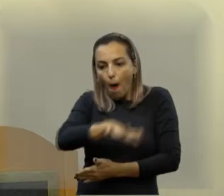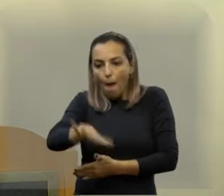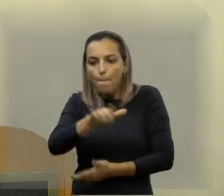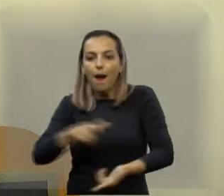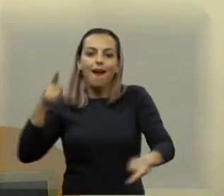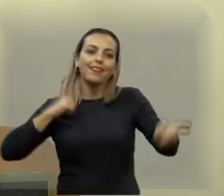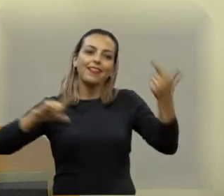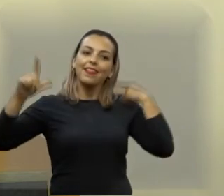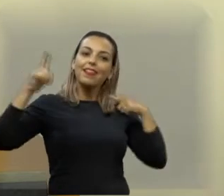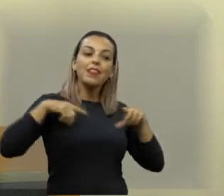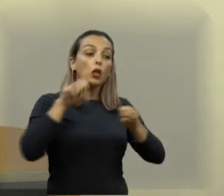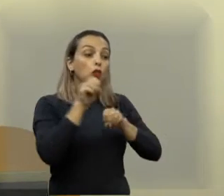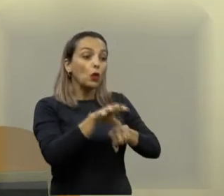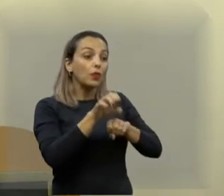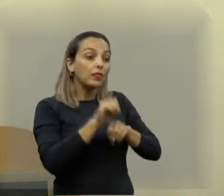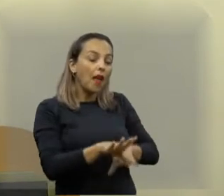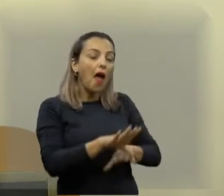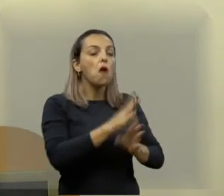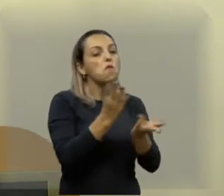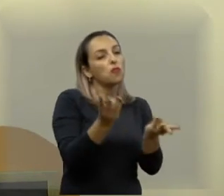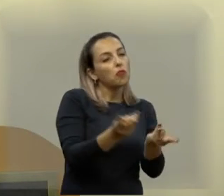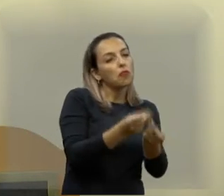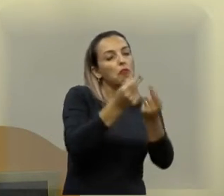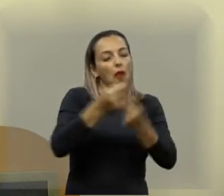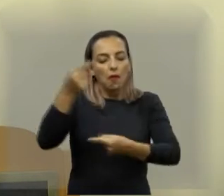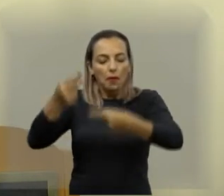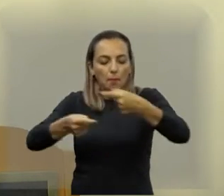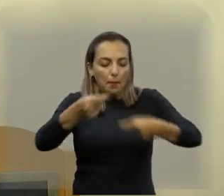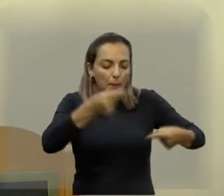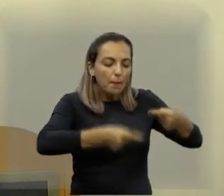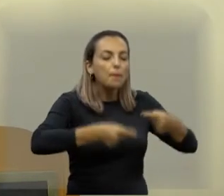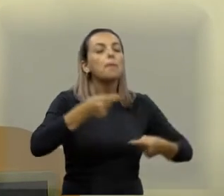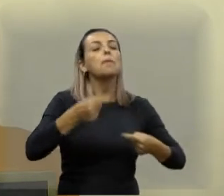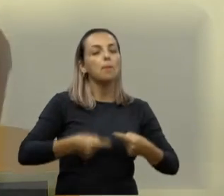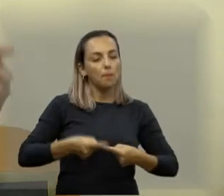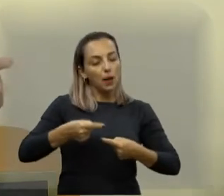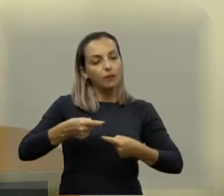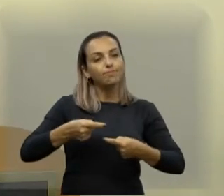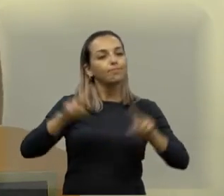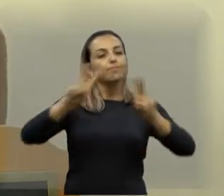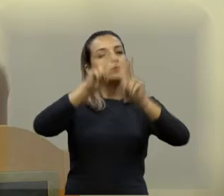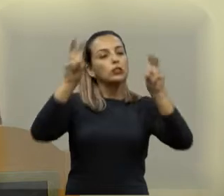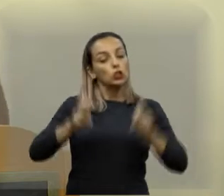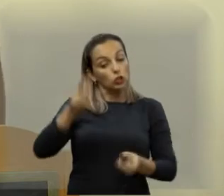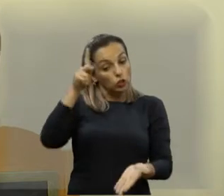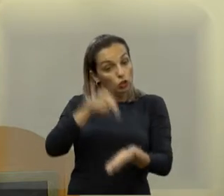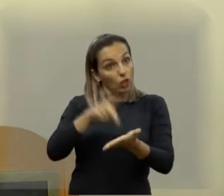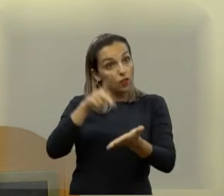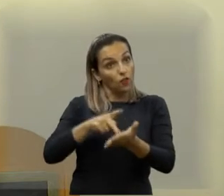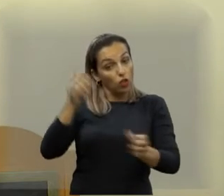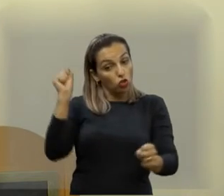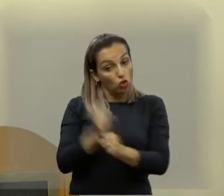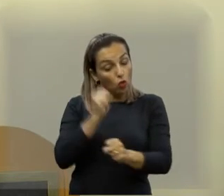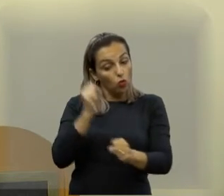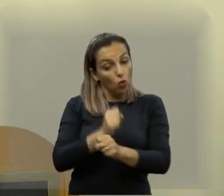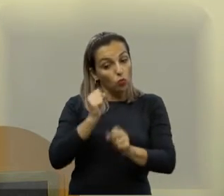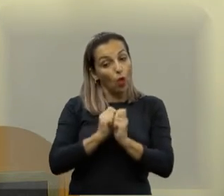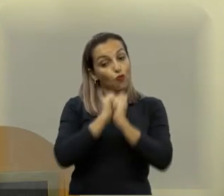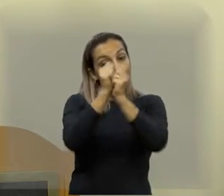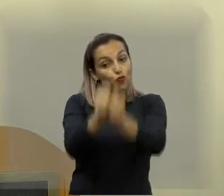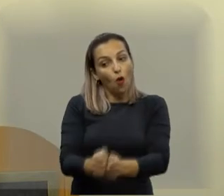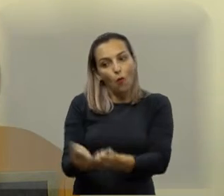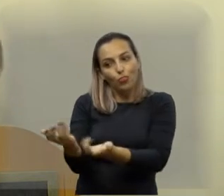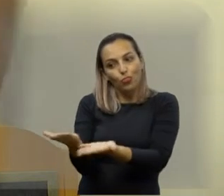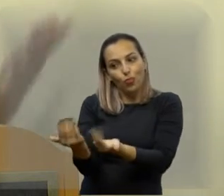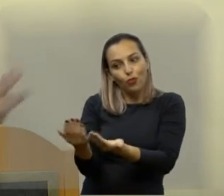vai dar uma educação de e vai discutir políticas públicas de fato construída com a juventude